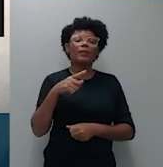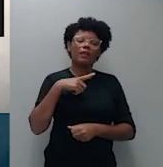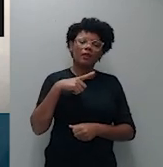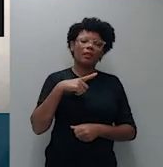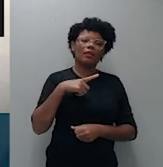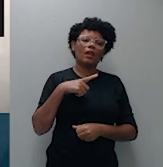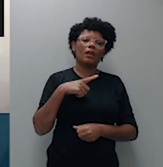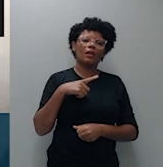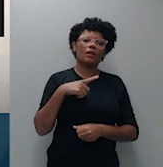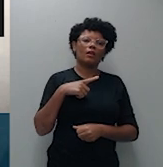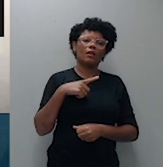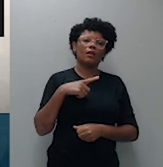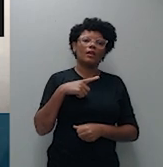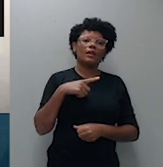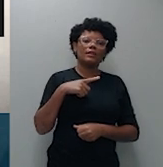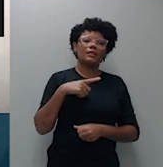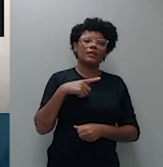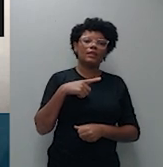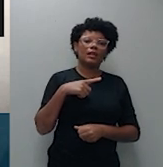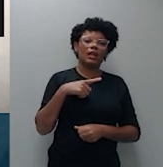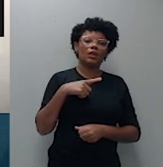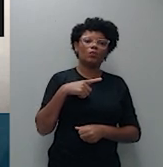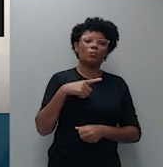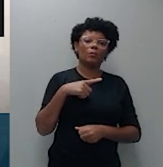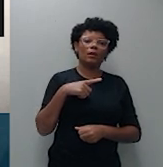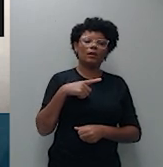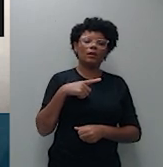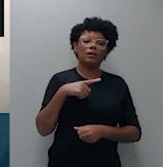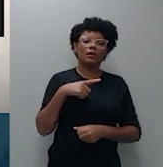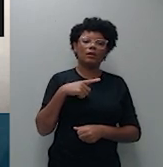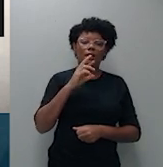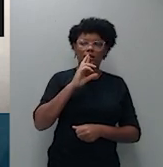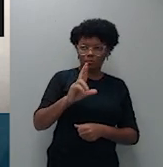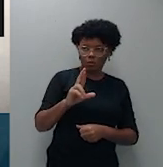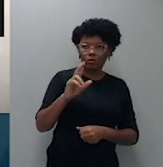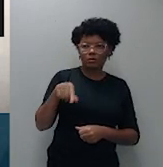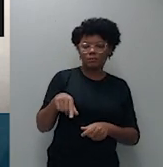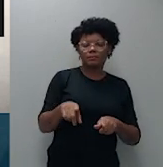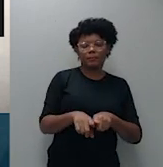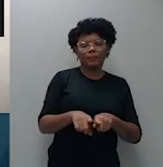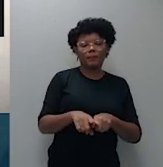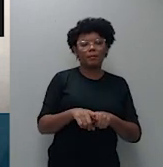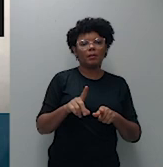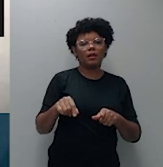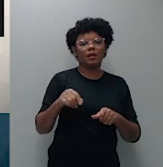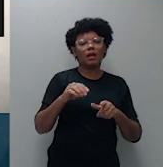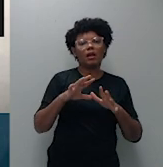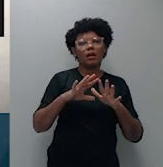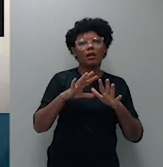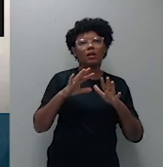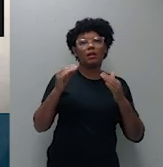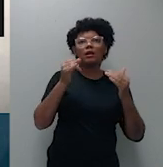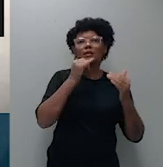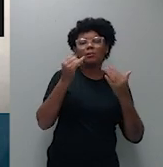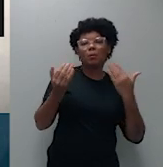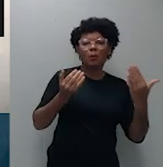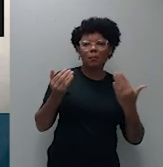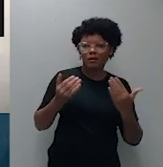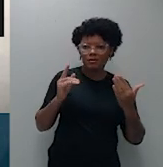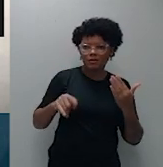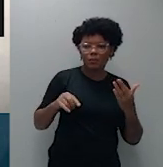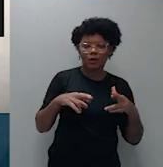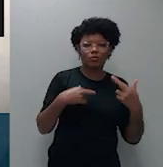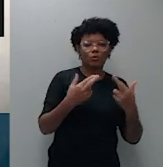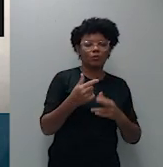esse respeito e cabelo que cansou com antecedência mais objetivando apenas ilustrar com gravidade direi o seguinte